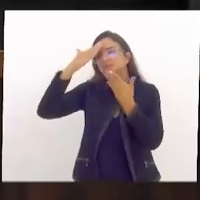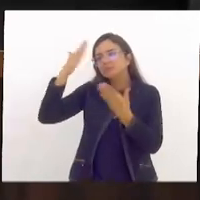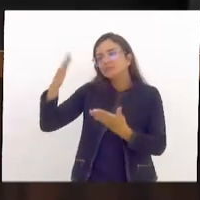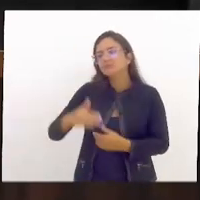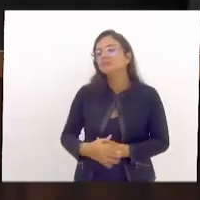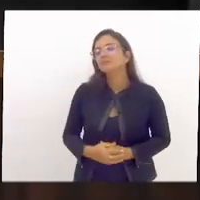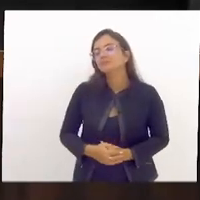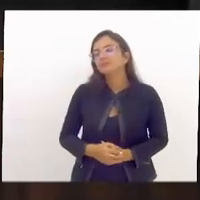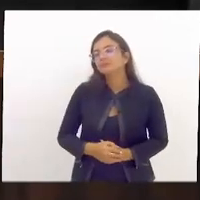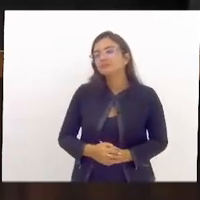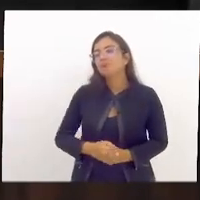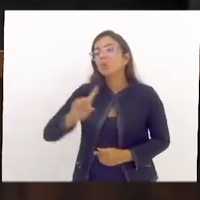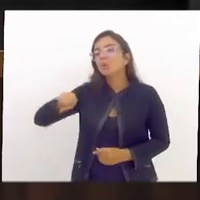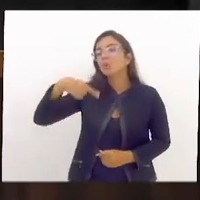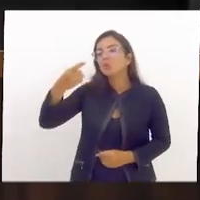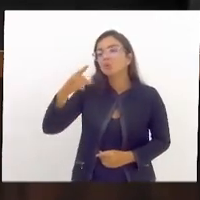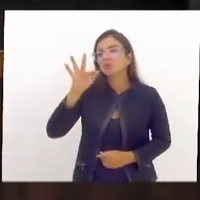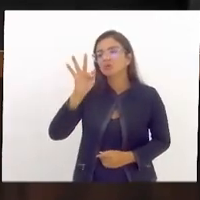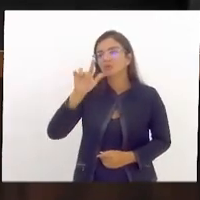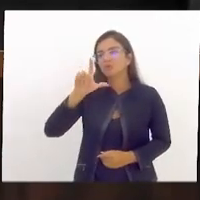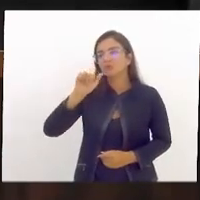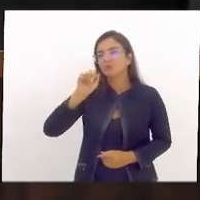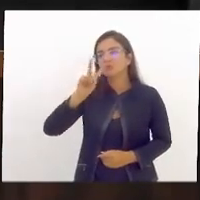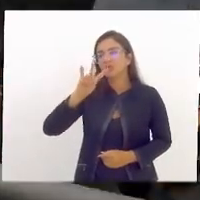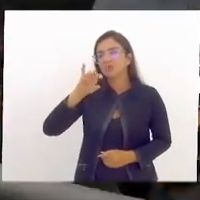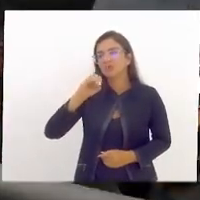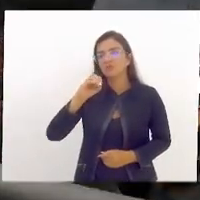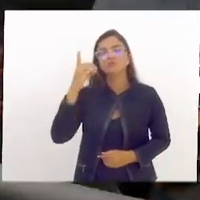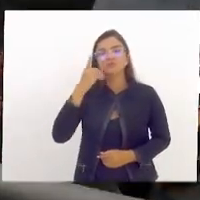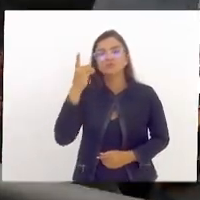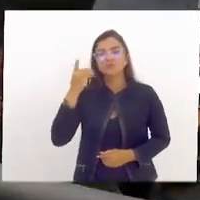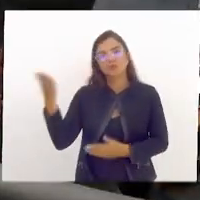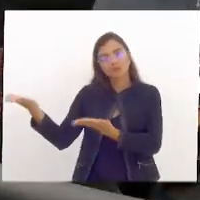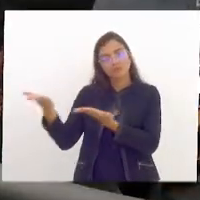deputado Flávio Serafini.